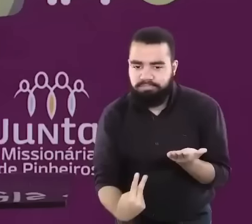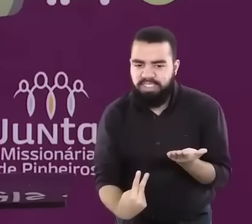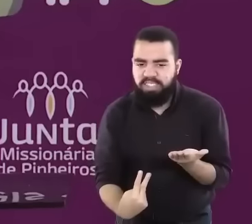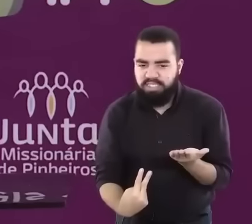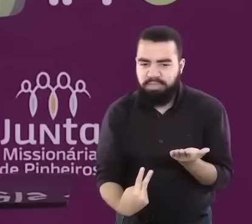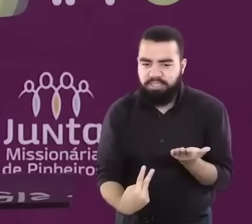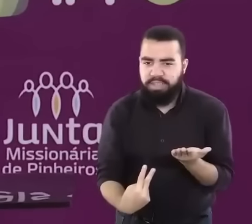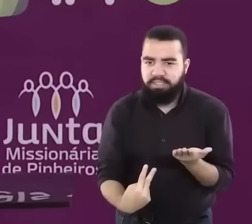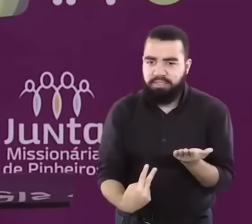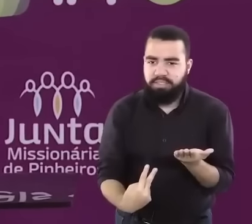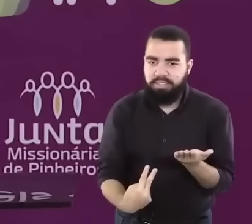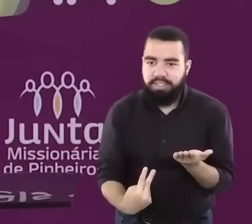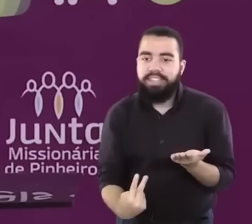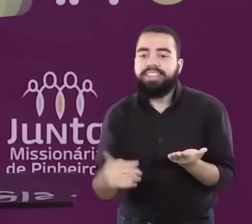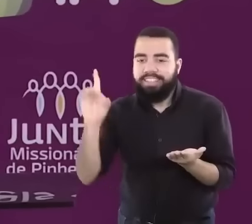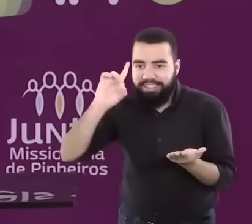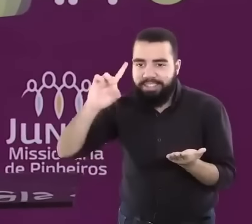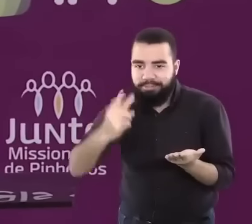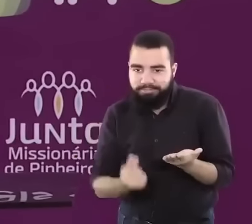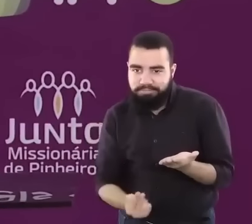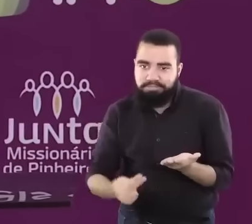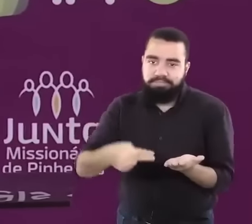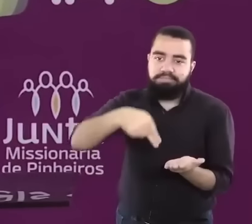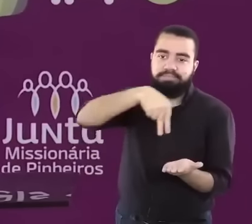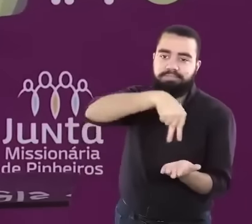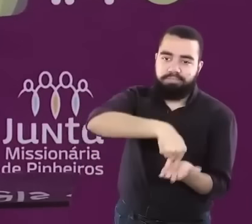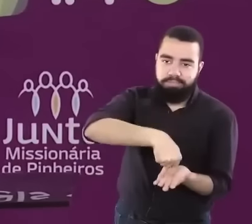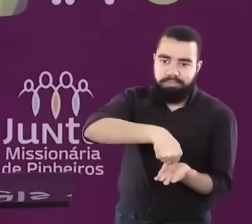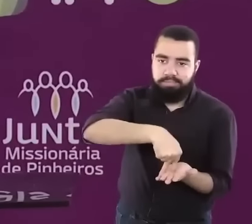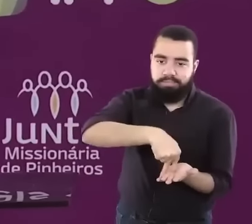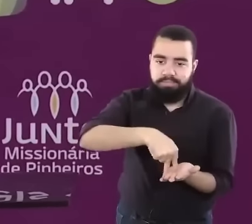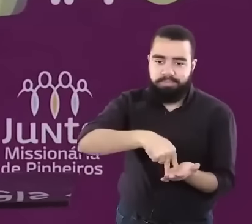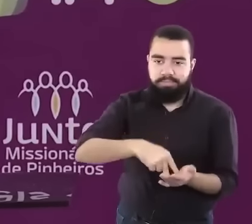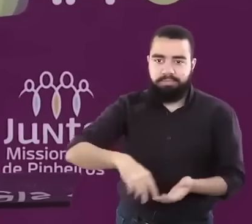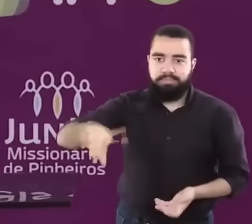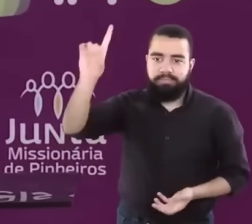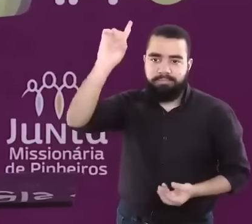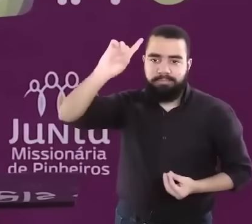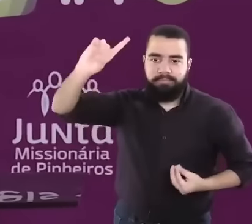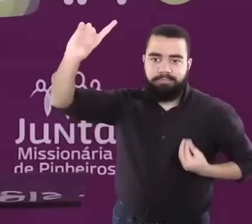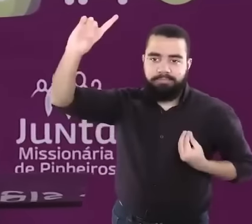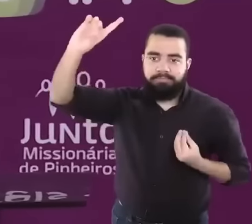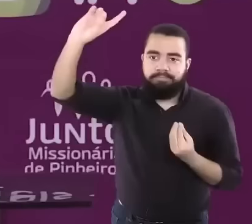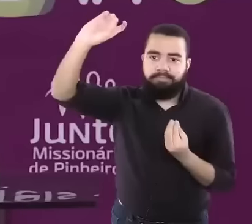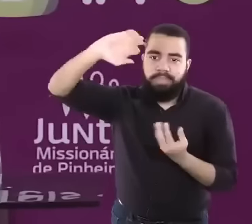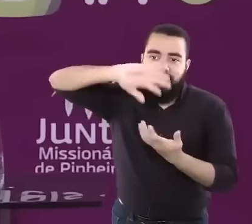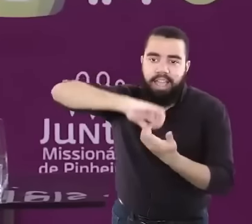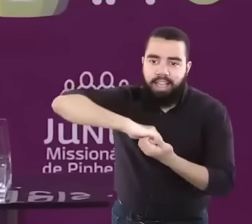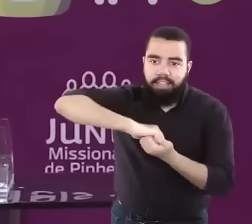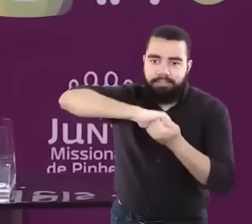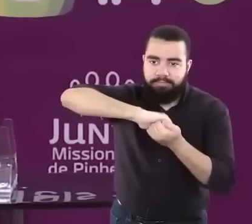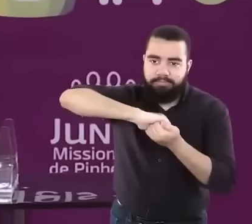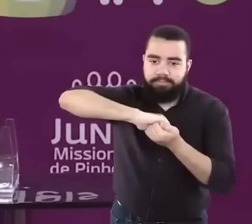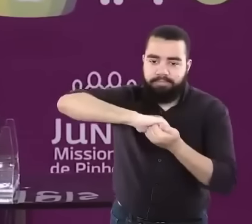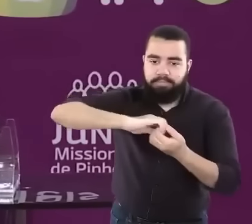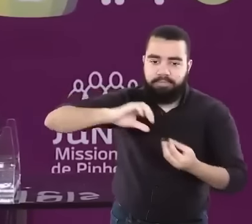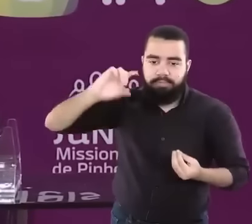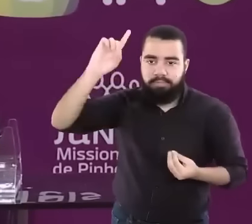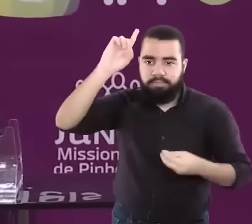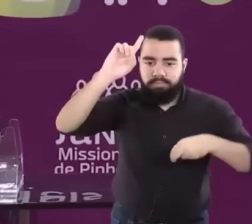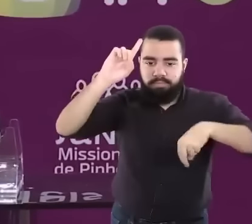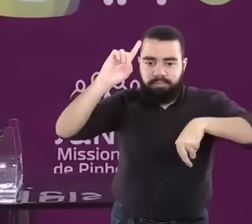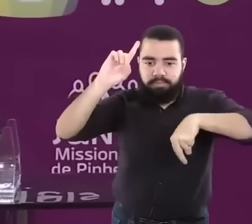então Deus firma os seus passos Deus tá segurando a sua mão e se porventura você cair Deus vai lhe levantar